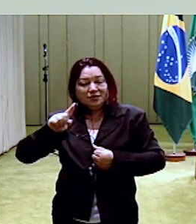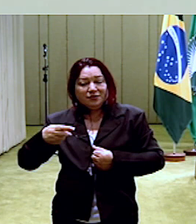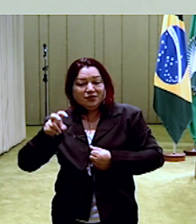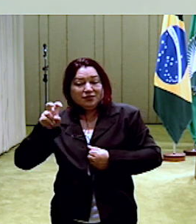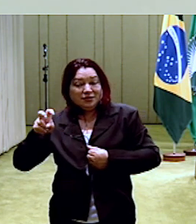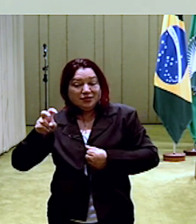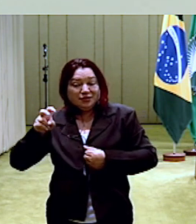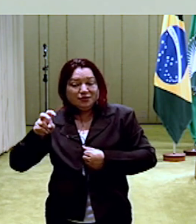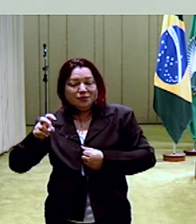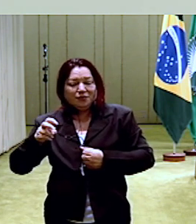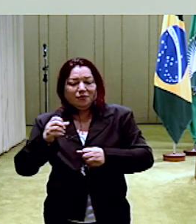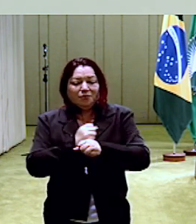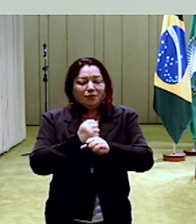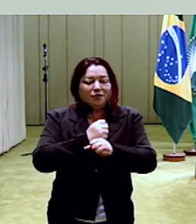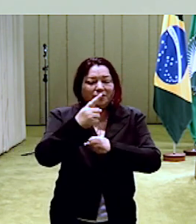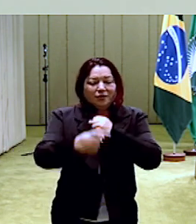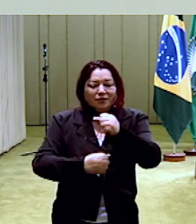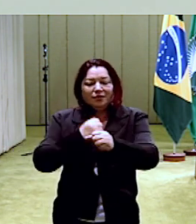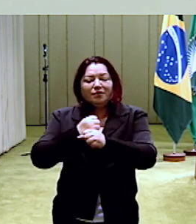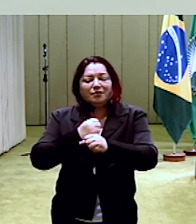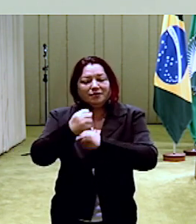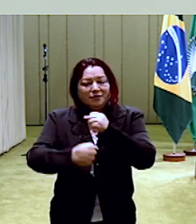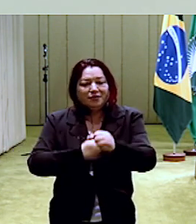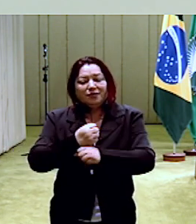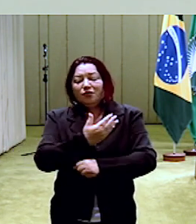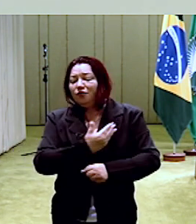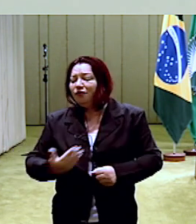não sobra dinheiro. A dificuldade que a gente tem é qual é a